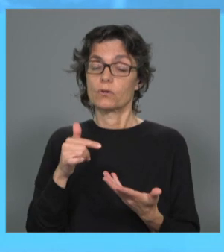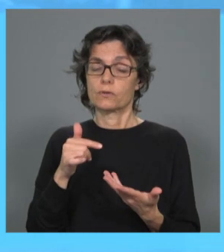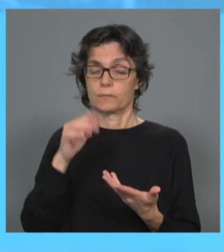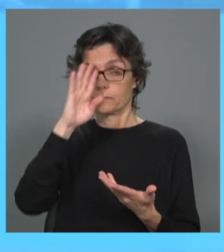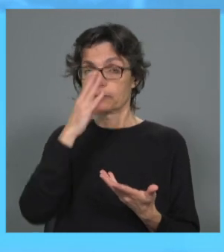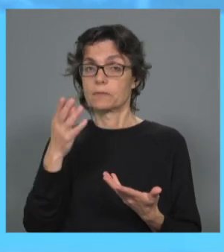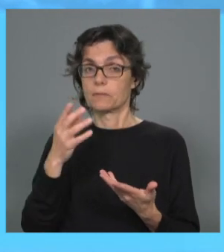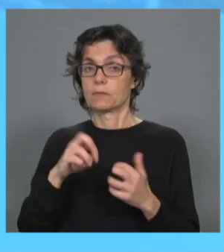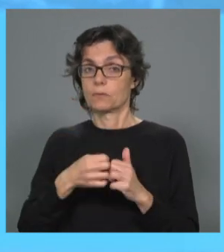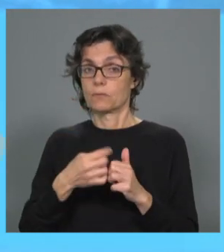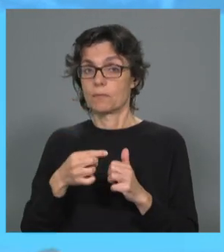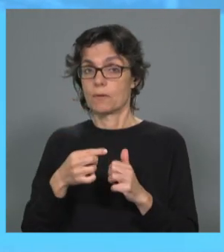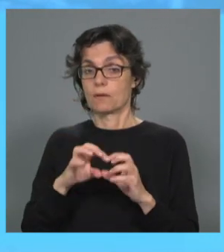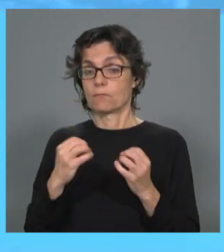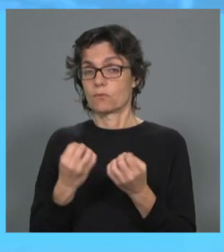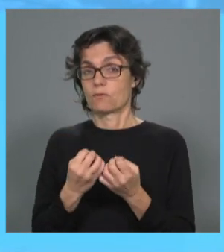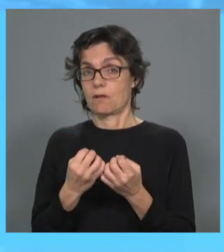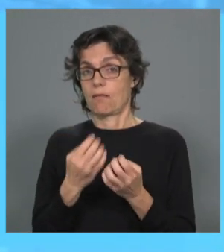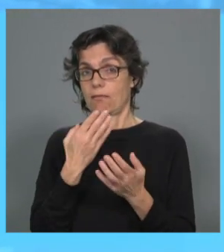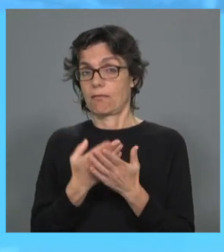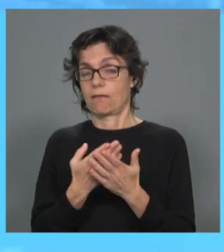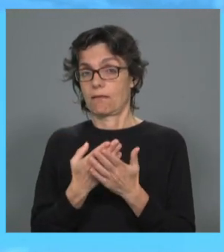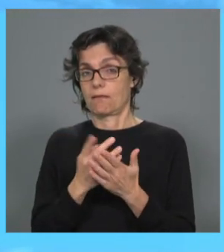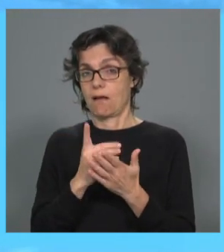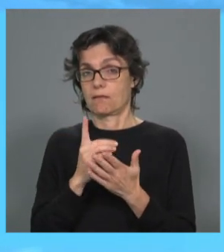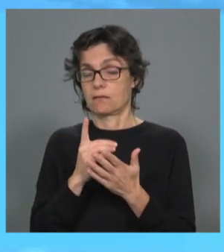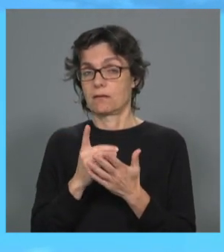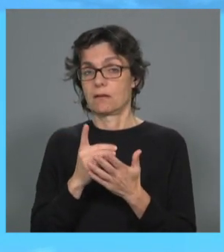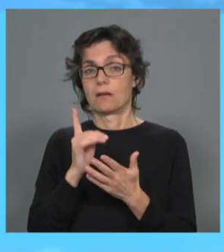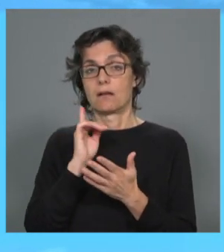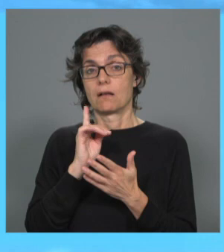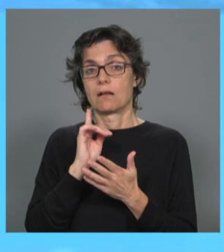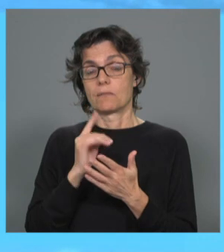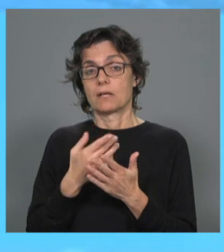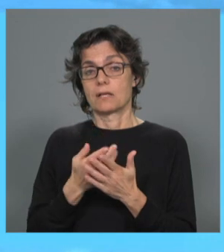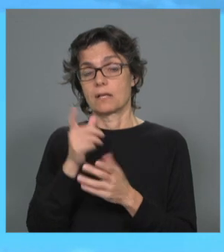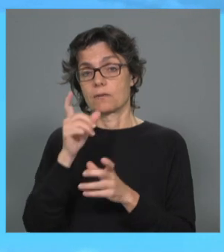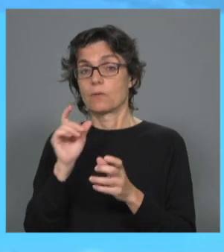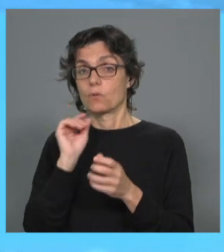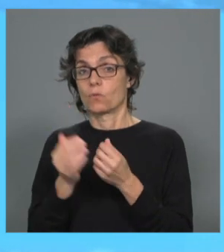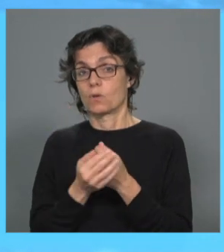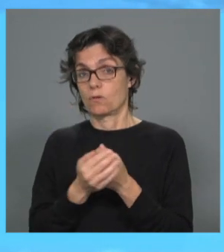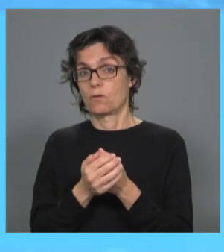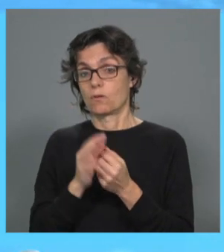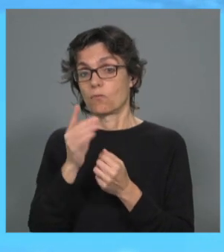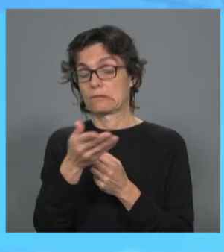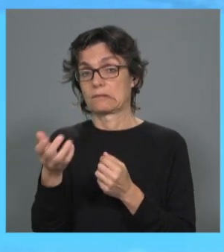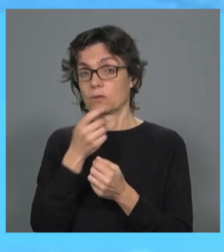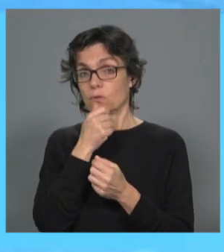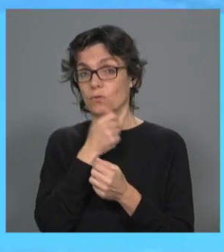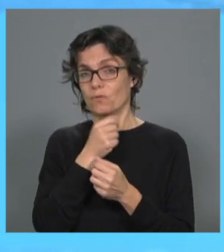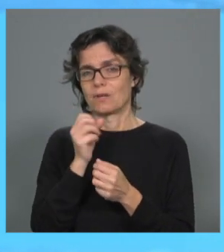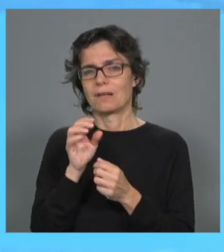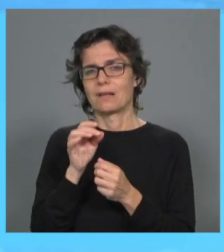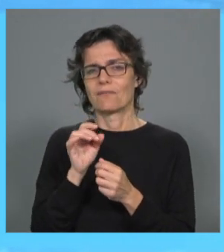nenhuma, a importância a dar à pessoa idosa, a quem sofre, contrariando uma tendência de descarte